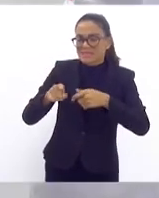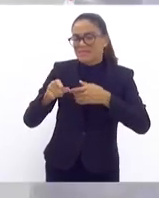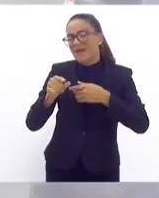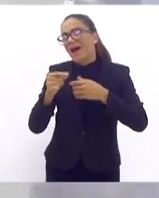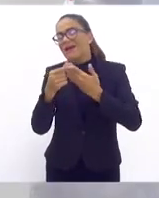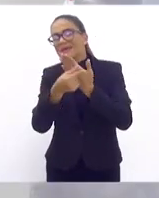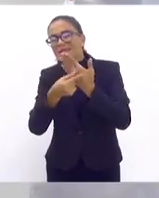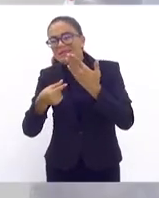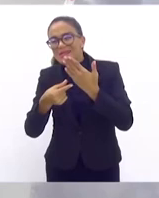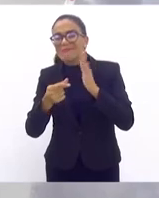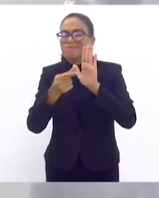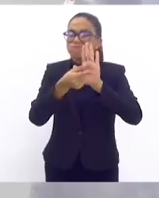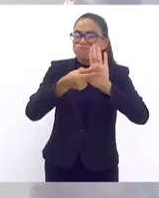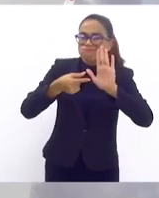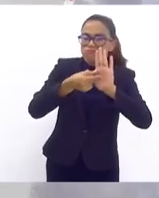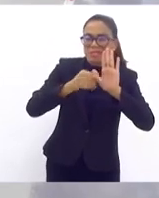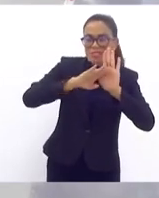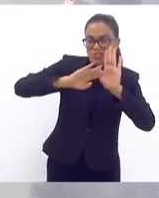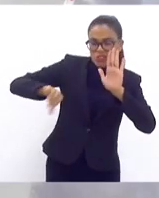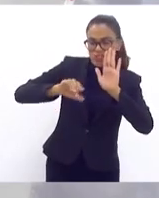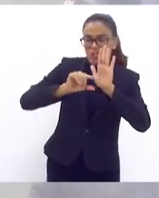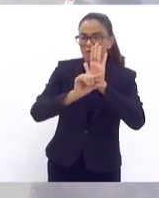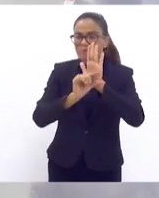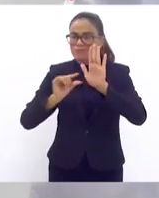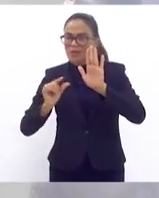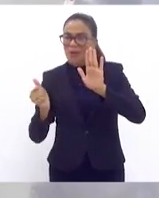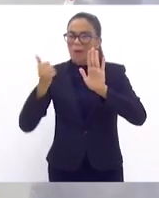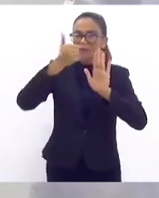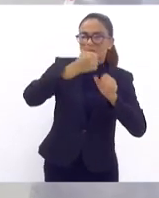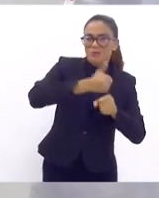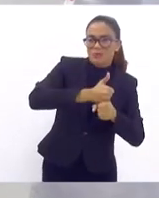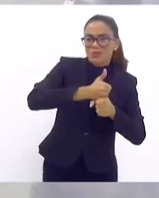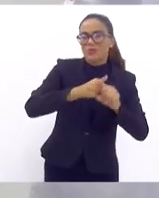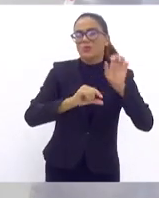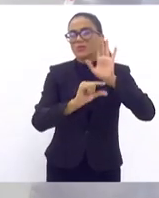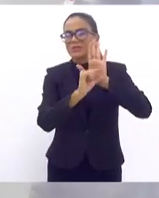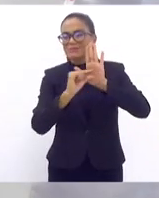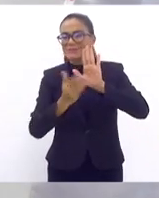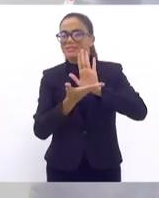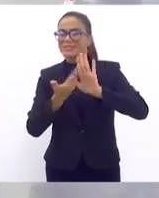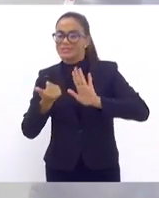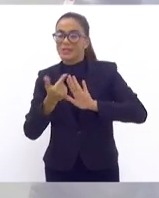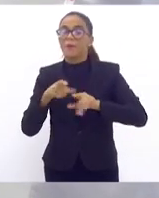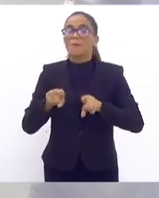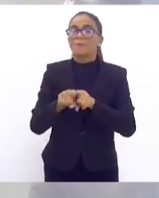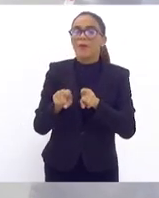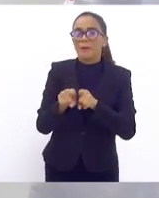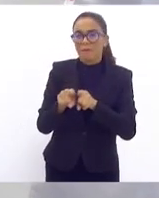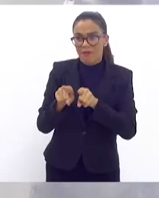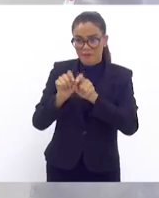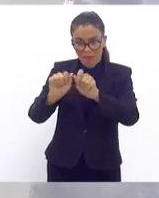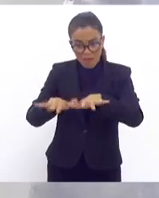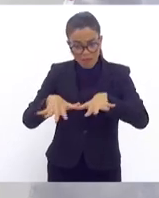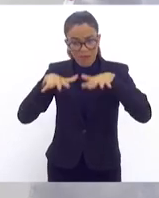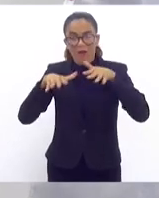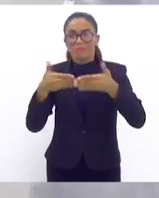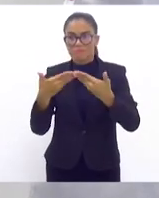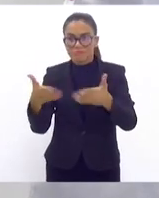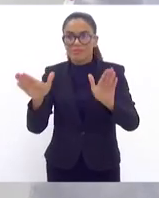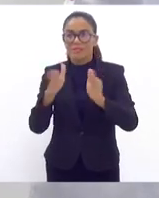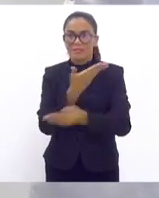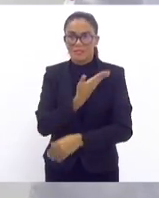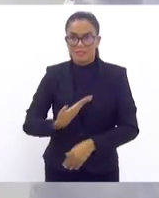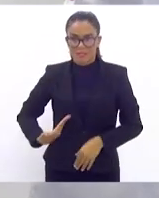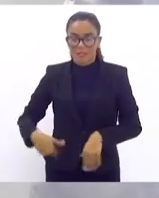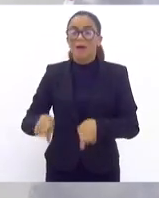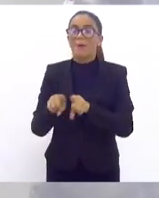uma questão absolutamente de mérito, que vai receber as emendas em plenário, vai passar por uma audiência pública, mas isso valoriza a discussão